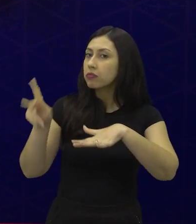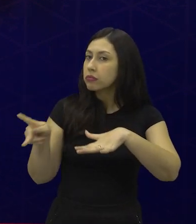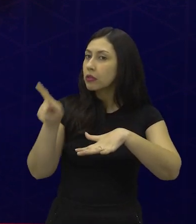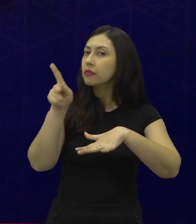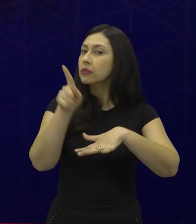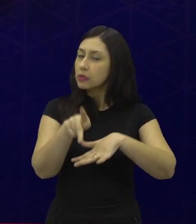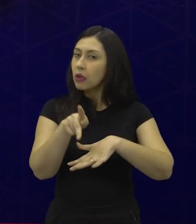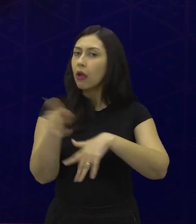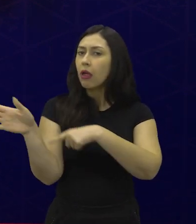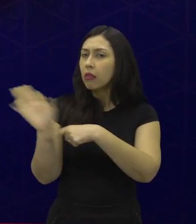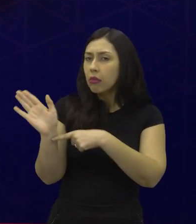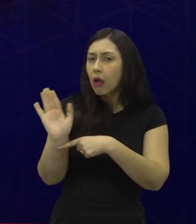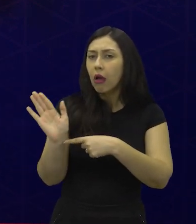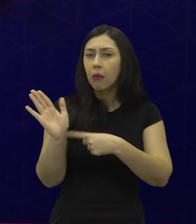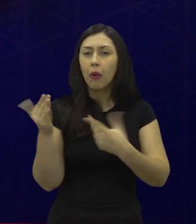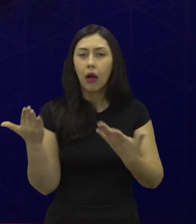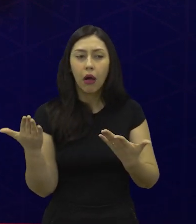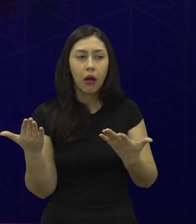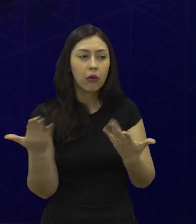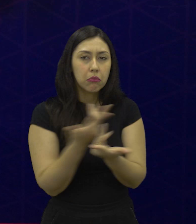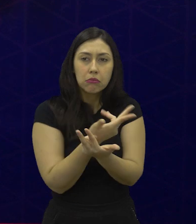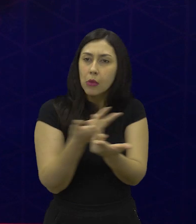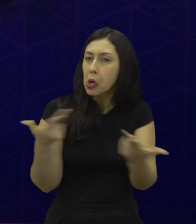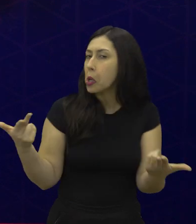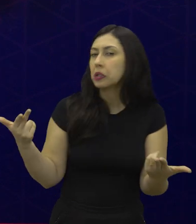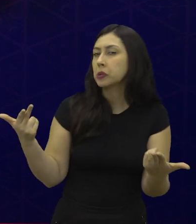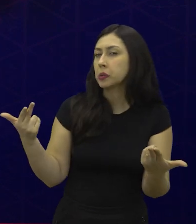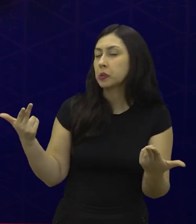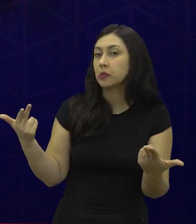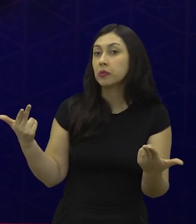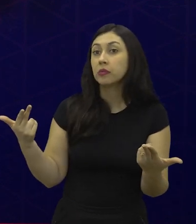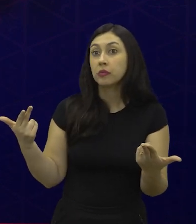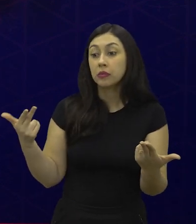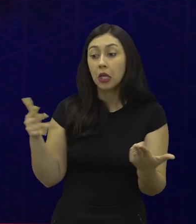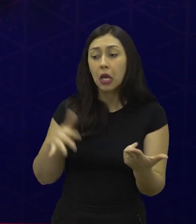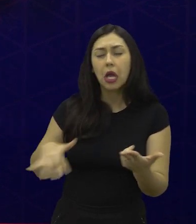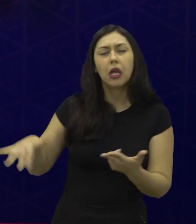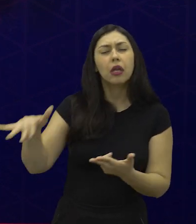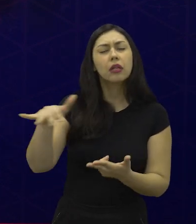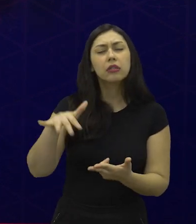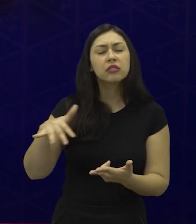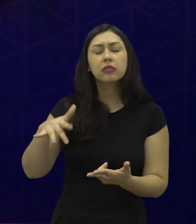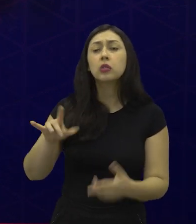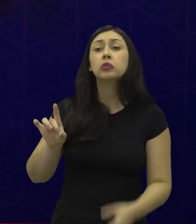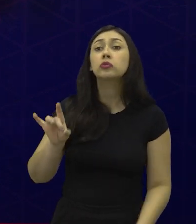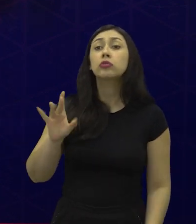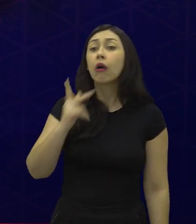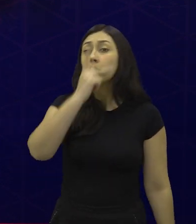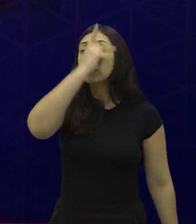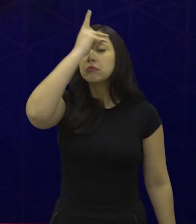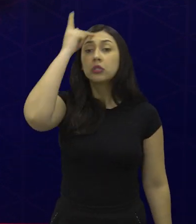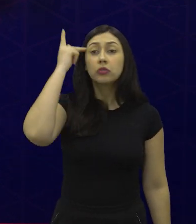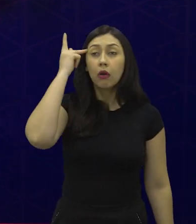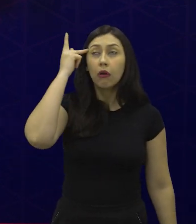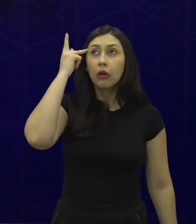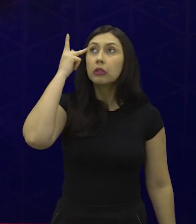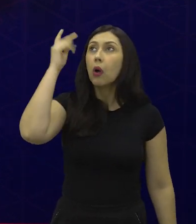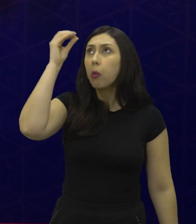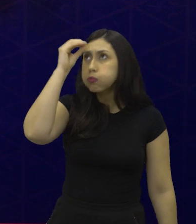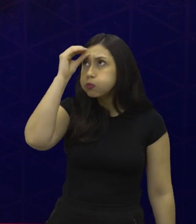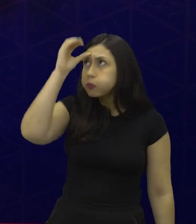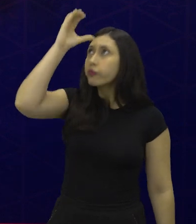de professores da cultura pop, das obras de ficção, eles não são só aquela pessoa que